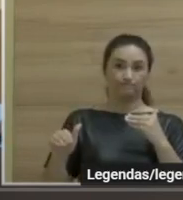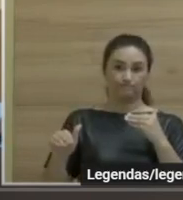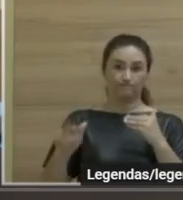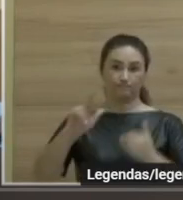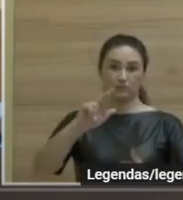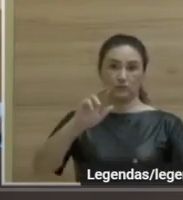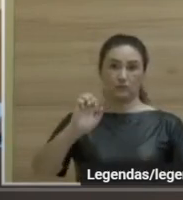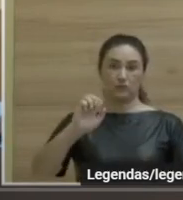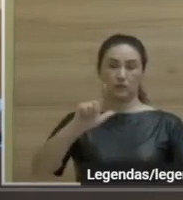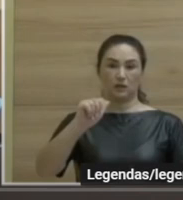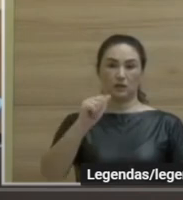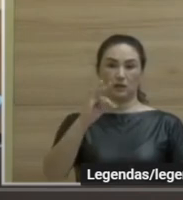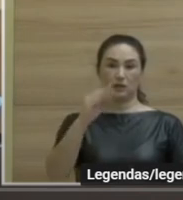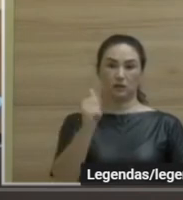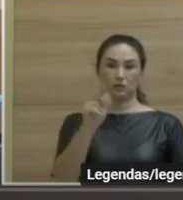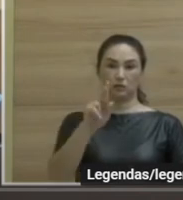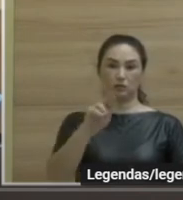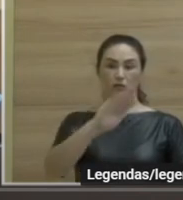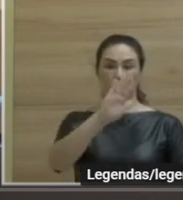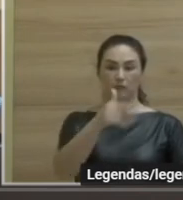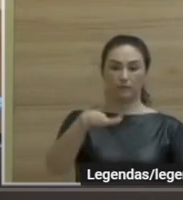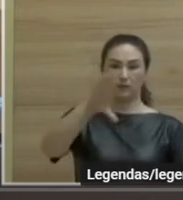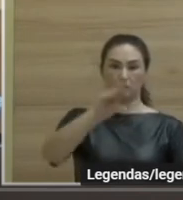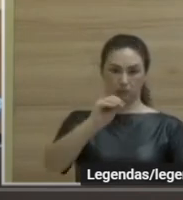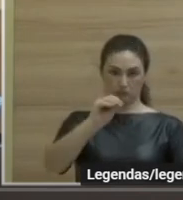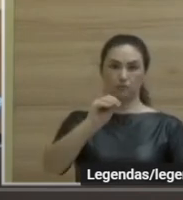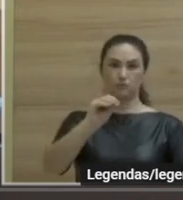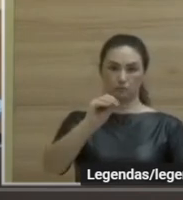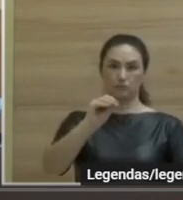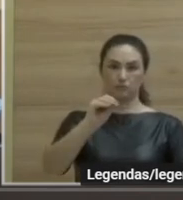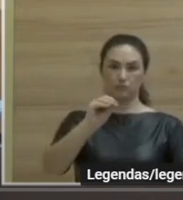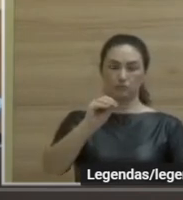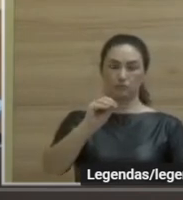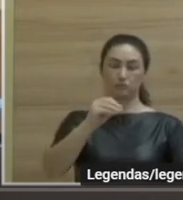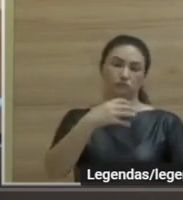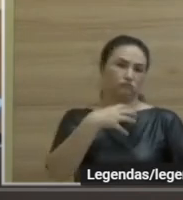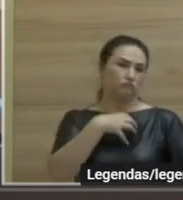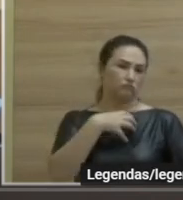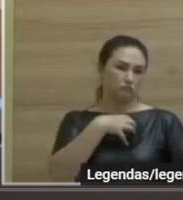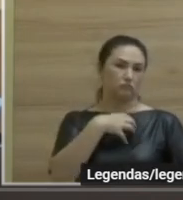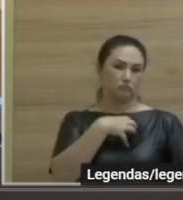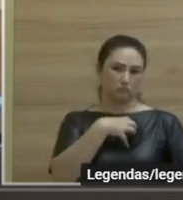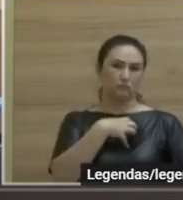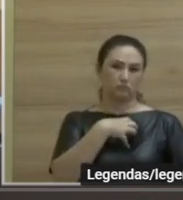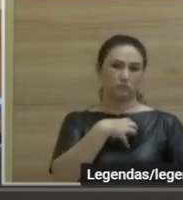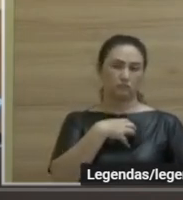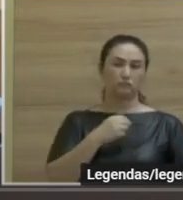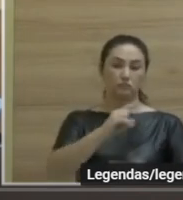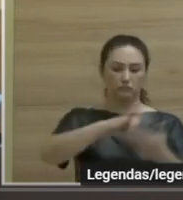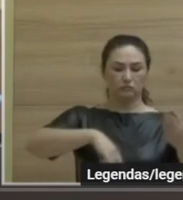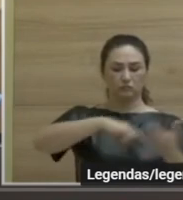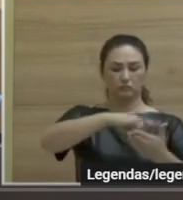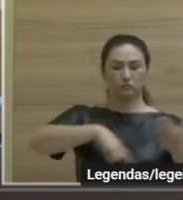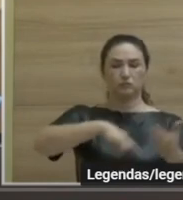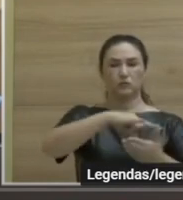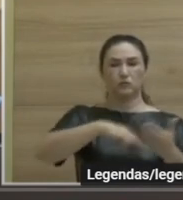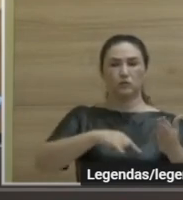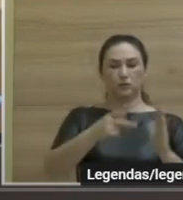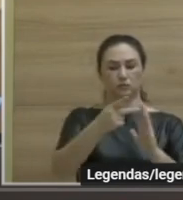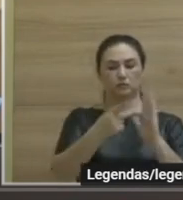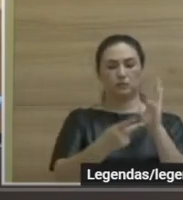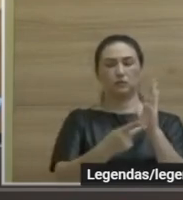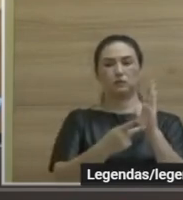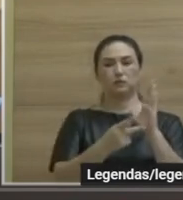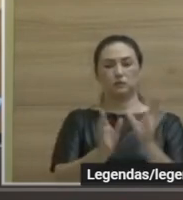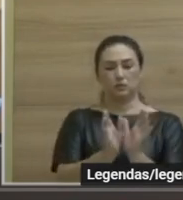relator vereador Lindomar Brandão. Dessa forma, prevalecerá este documento como parecer